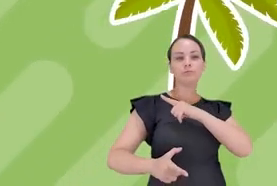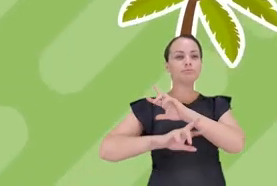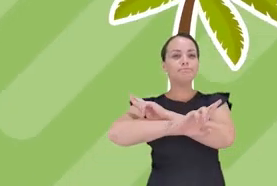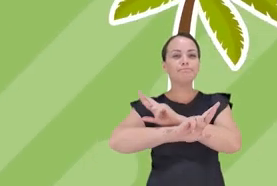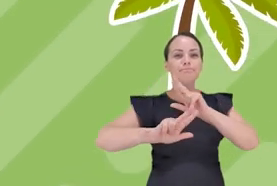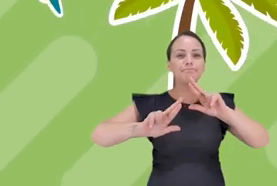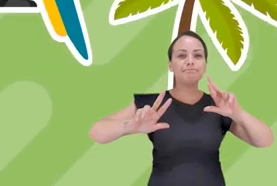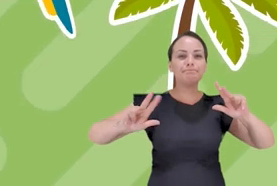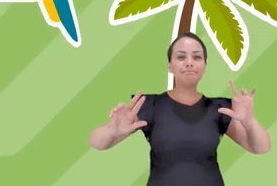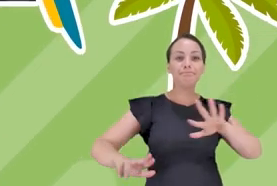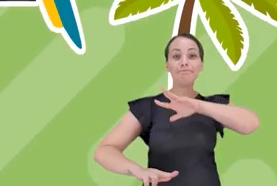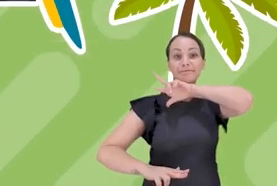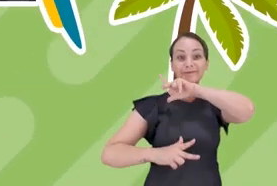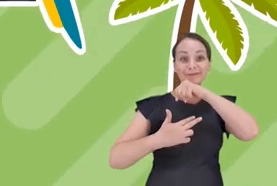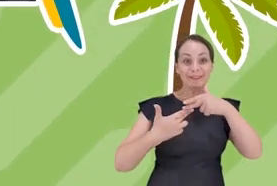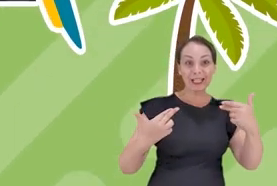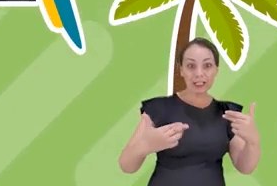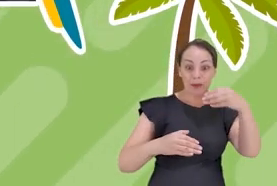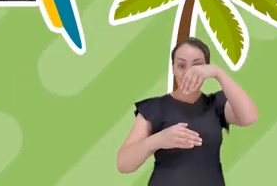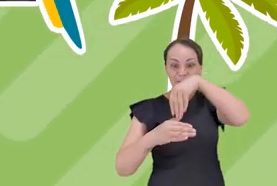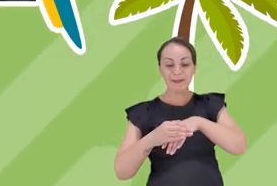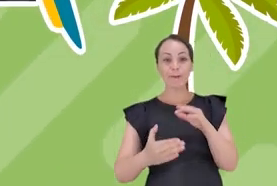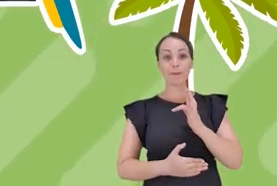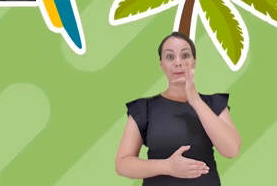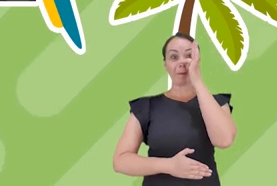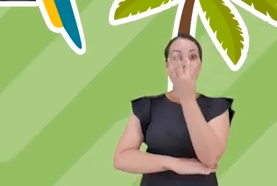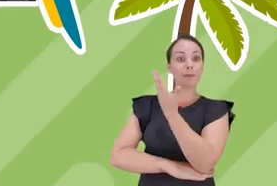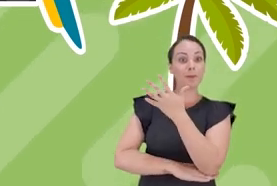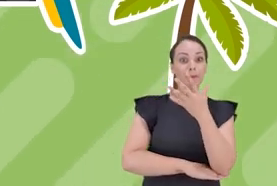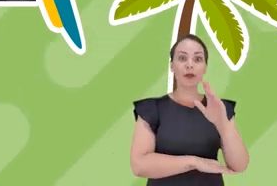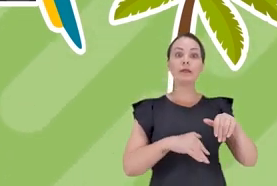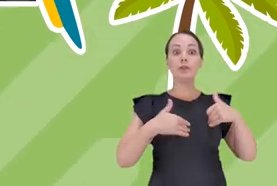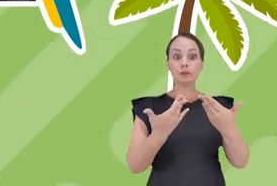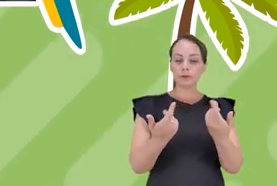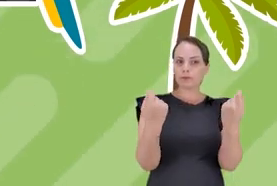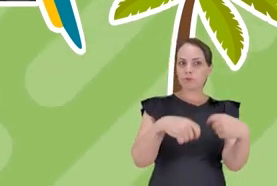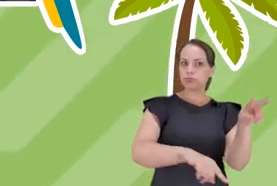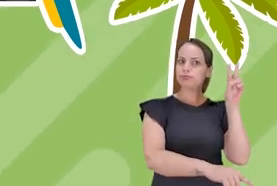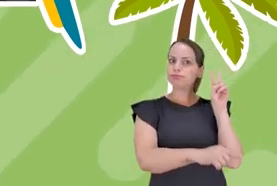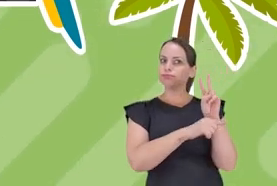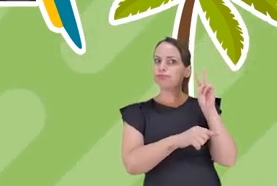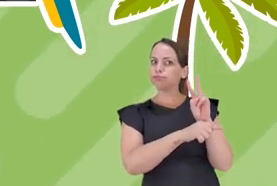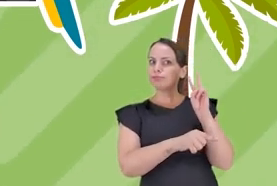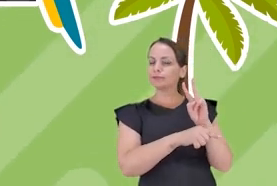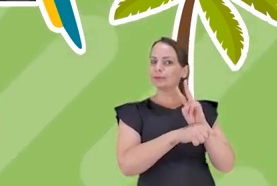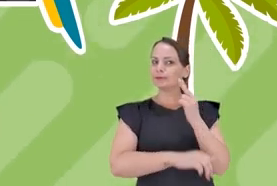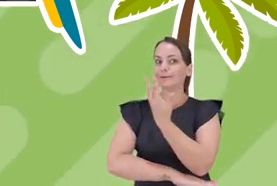de animais e plantas. Então, cuidemos da nossa biodiversidade.